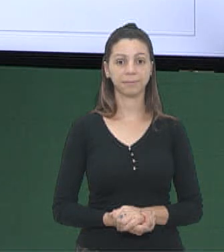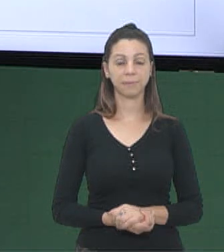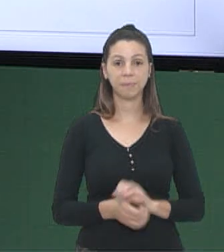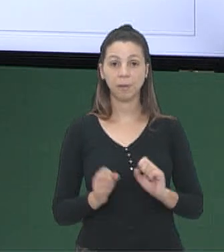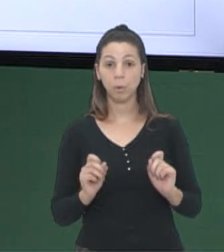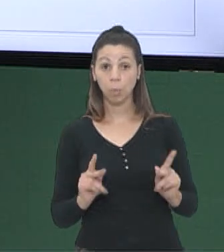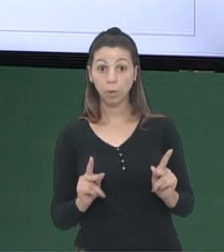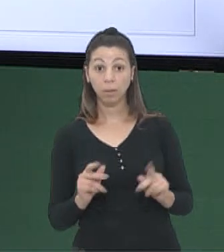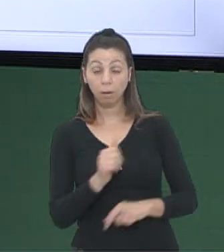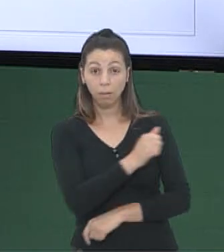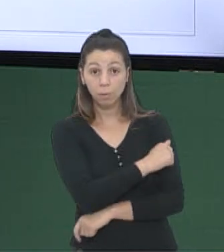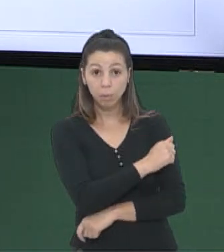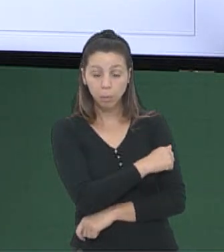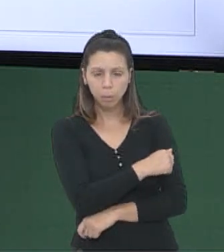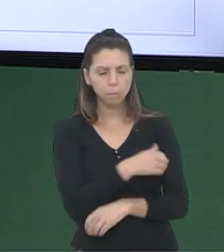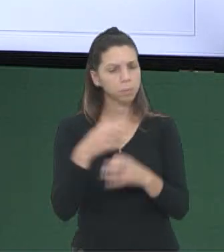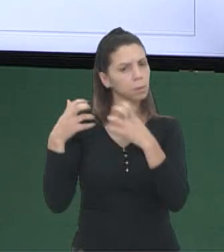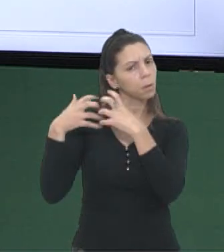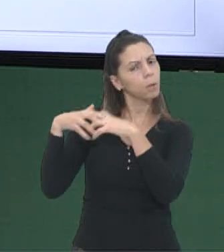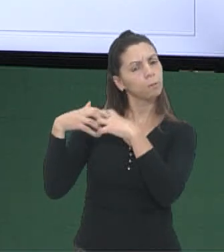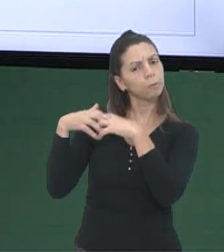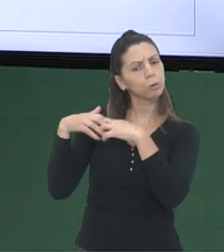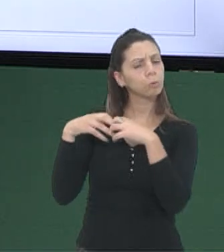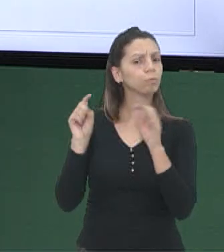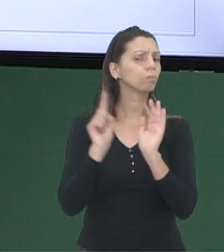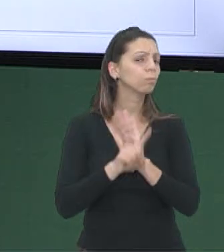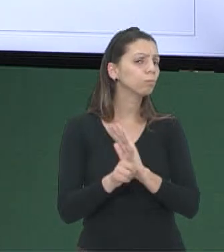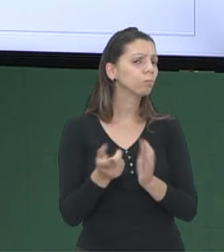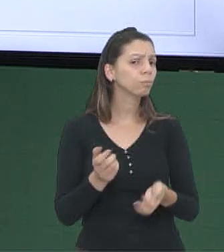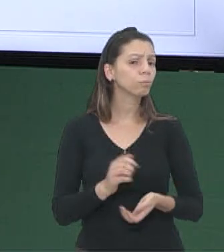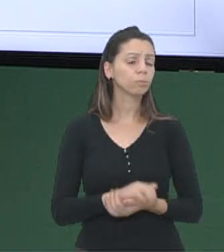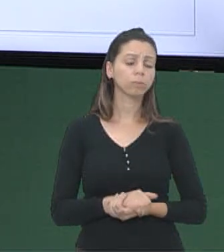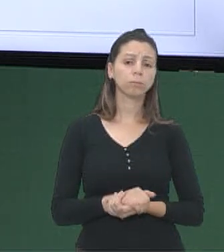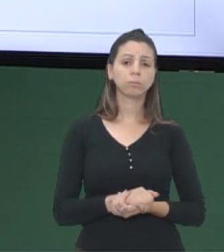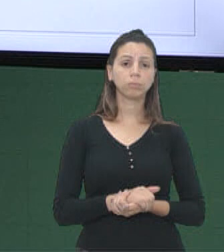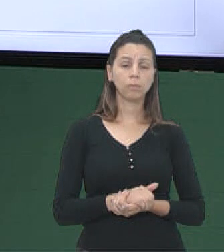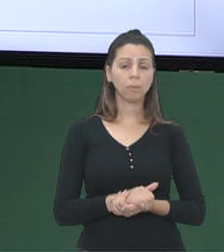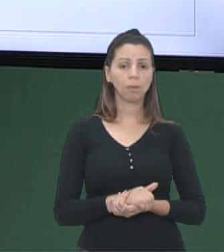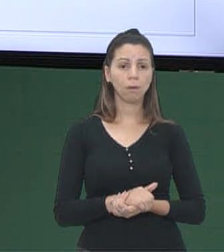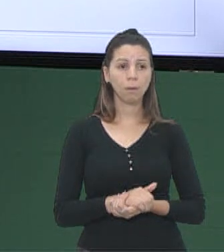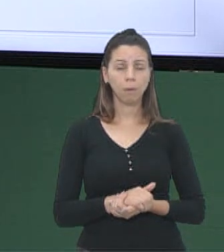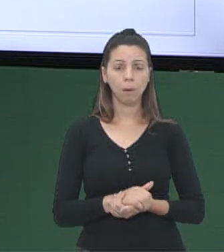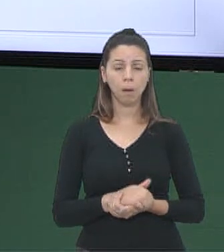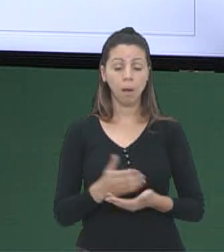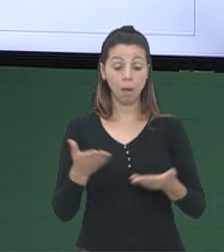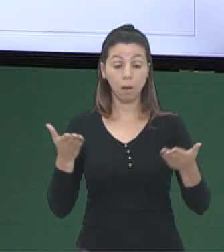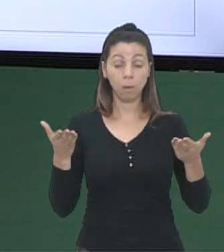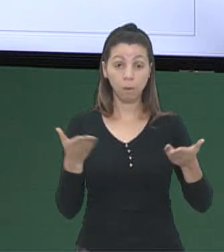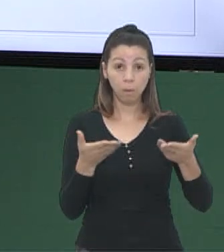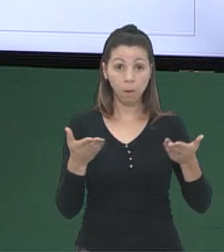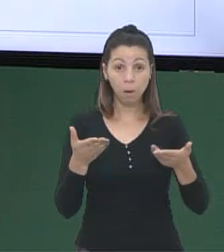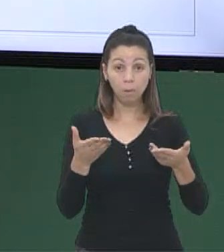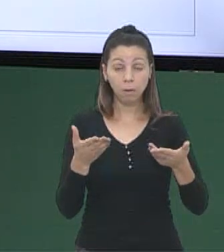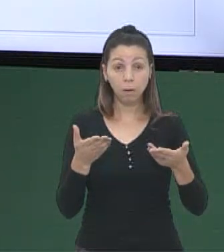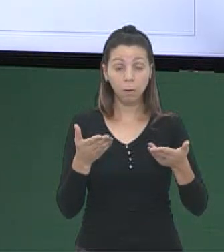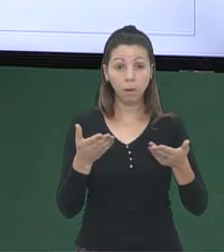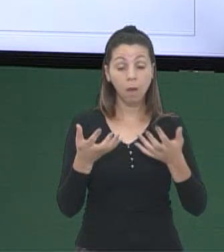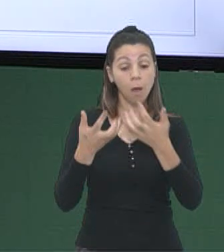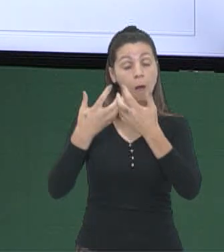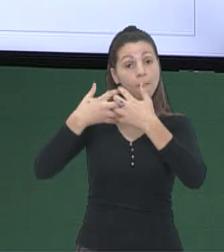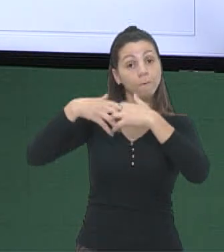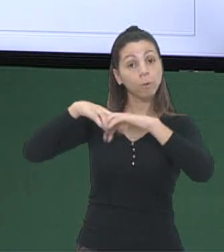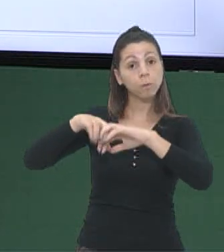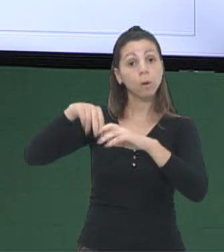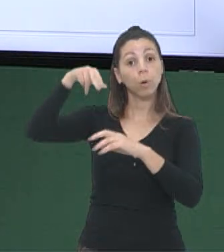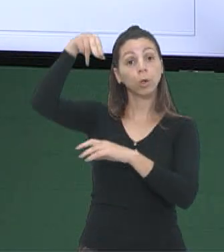Muito bem, estudante. Refletiu um pouquinho sobre a questão? Aí que tá, nesse momento, quando a gente fala na função da rosa dos ventos